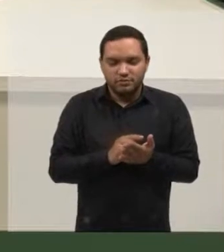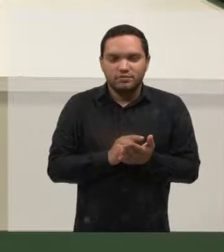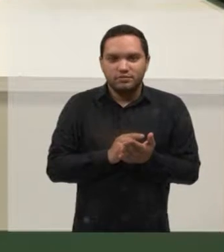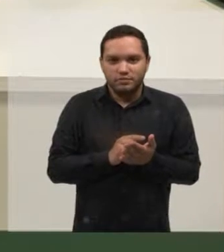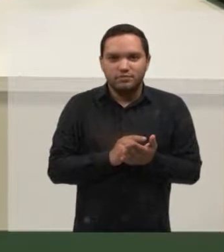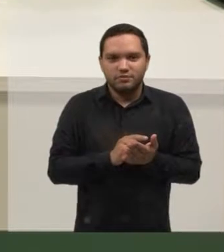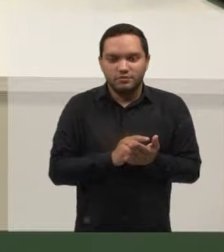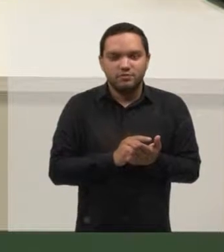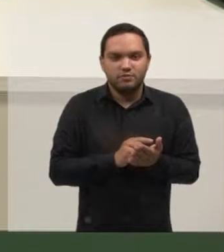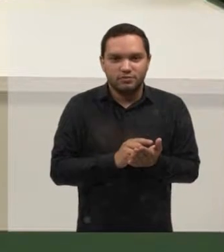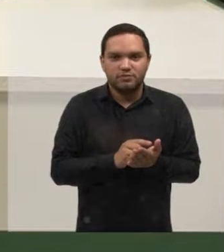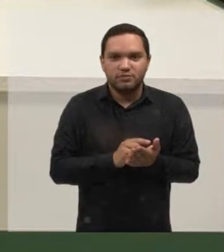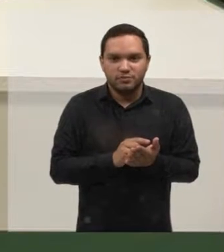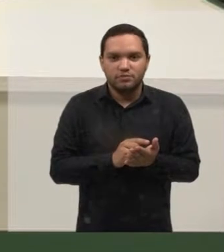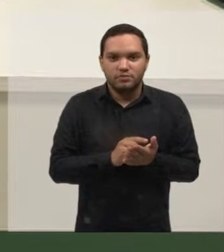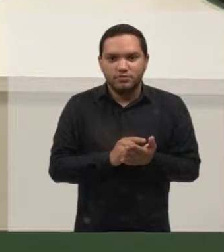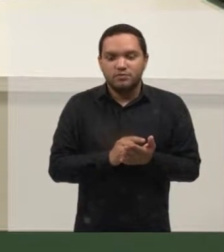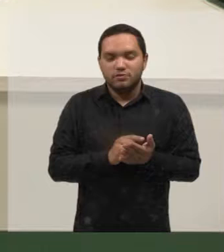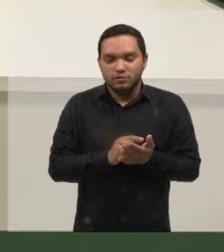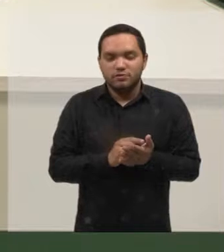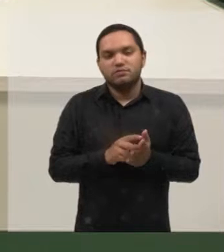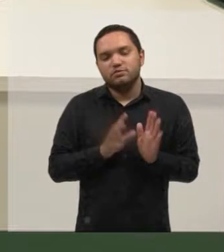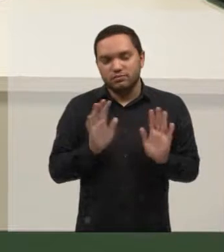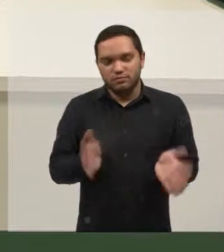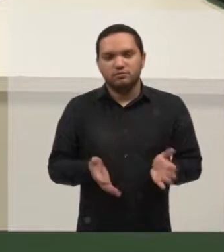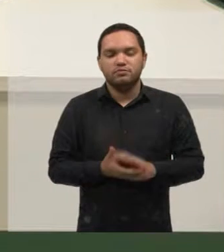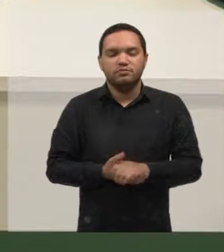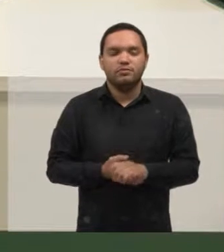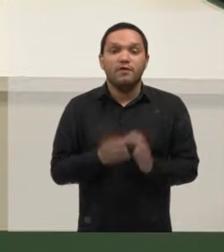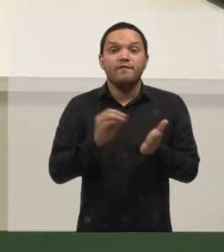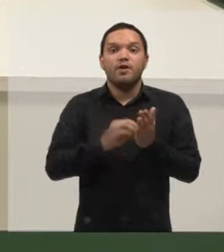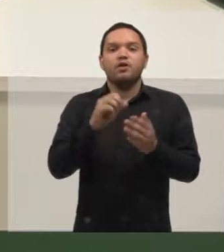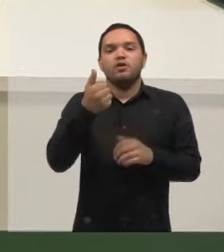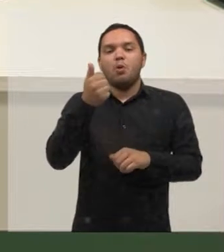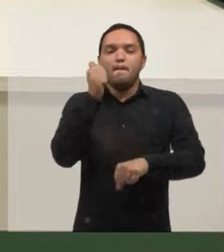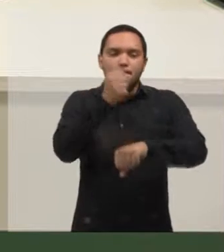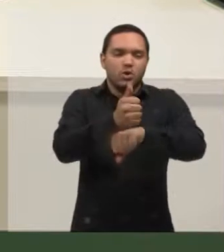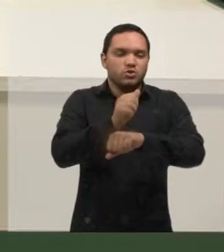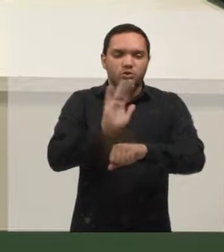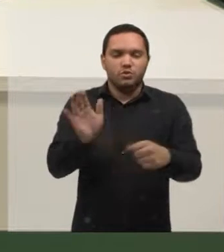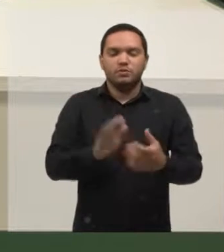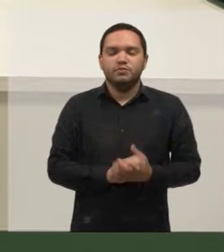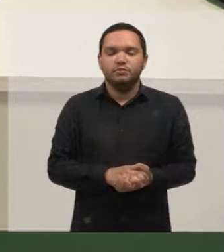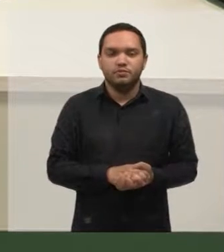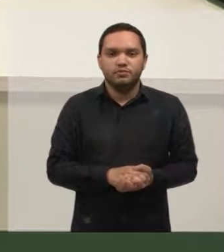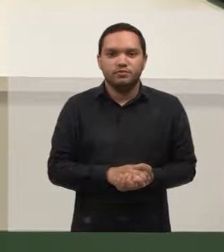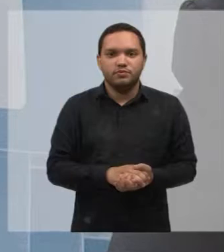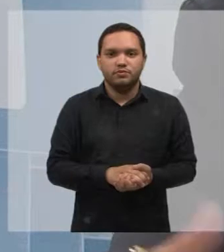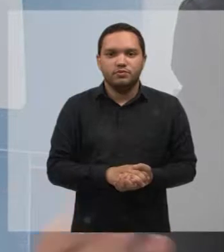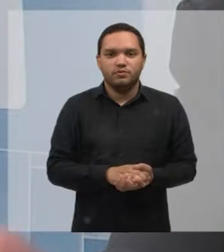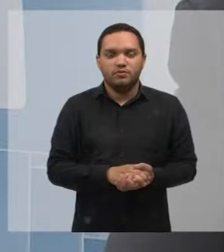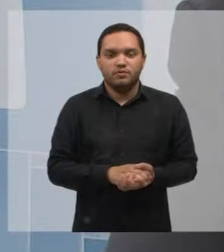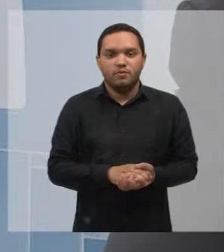É só questão de... Já é o presidente mesmo. Então, o Evandro Leitão é uma indicação do Camilo. Estou falando aqui dos padrinhos,